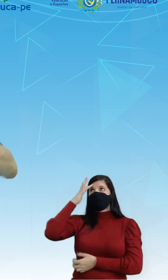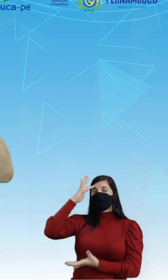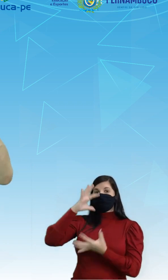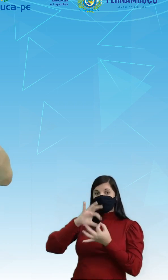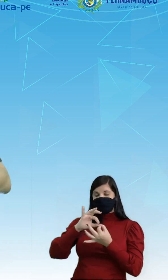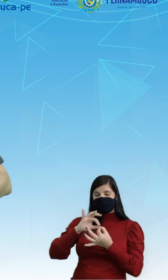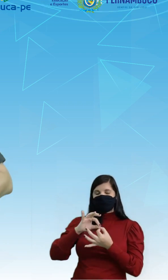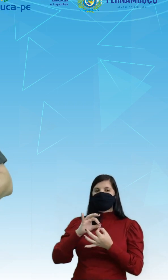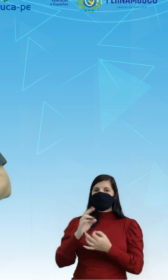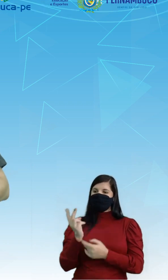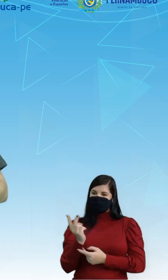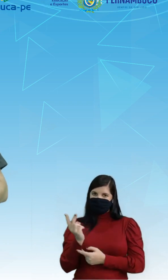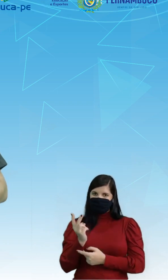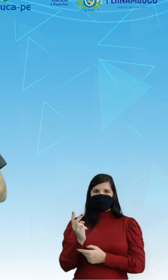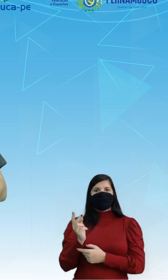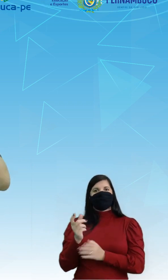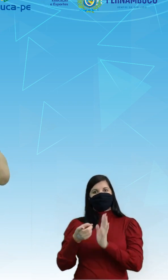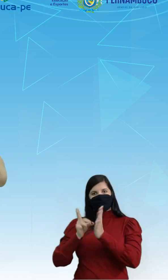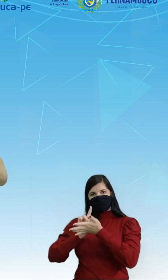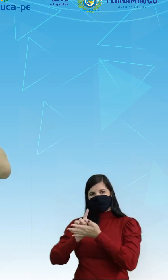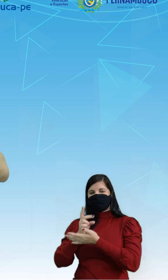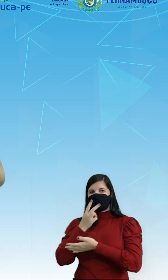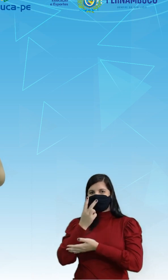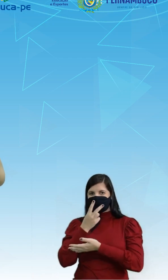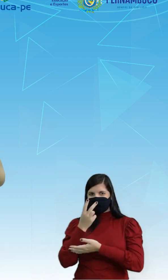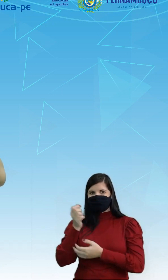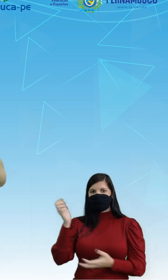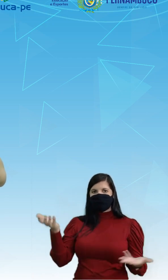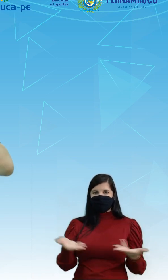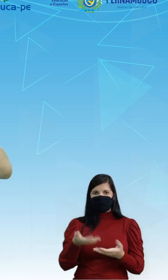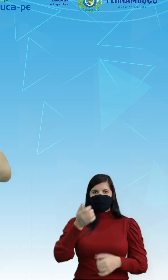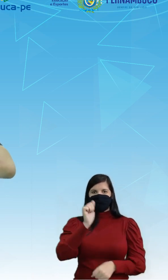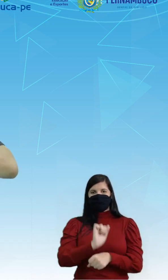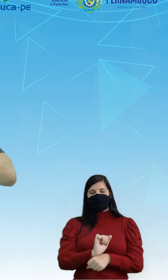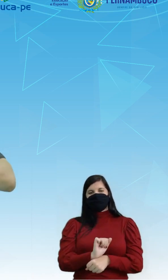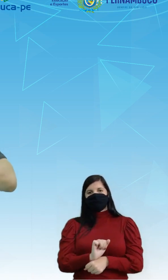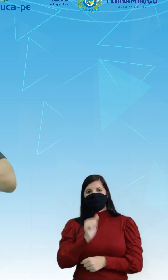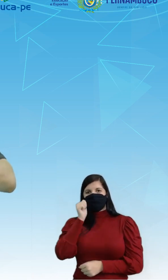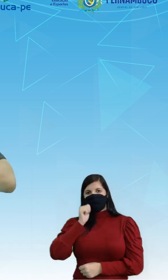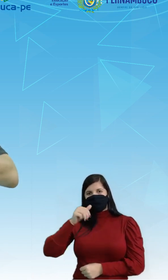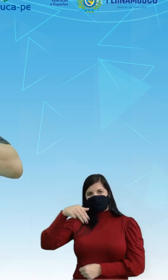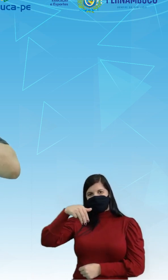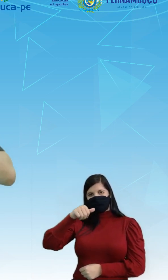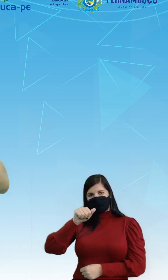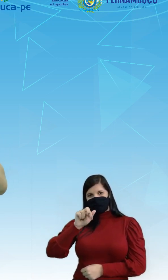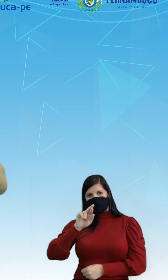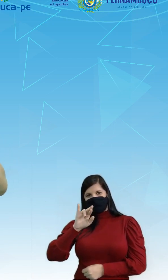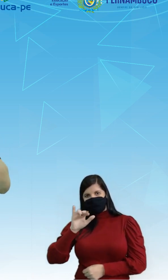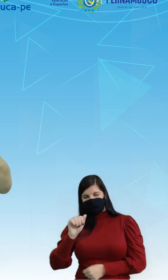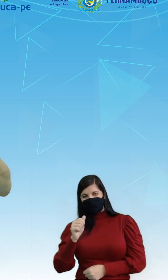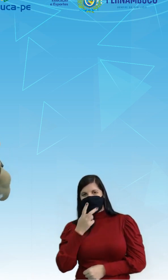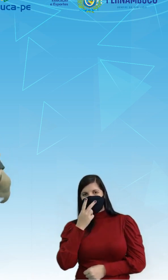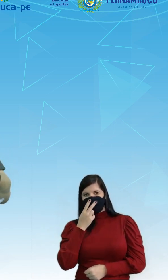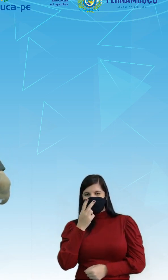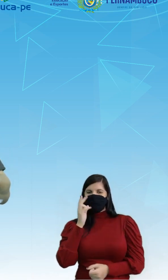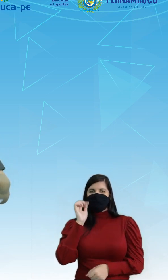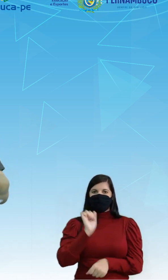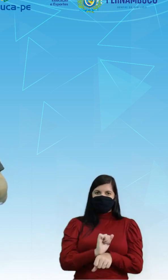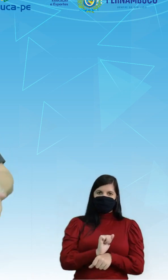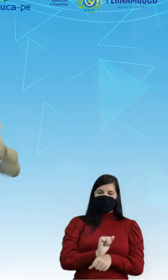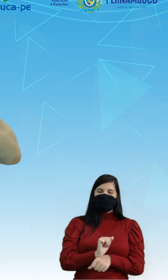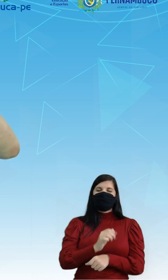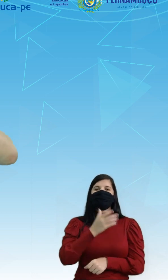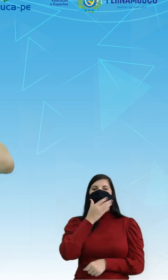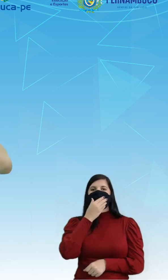e João fumavam anteriormente. Maria parou de fumar, quer dizer que ela fumava. João deixou de